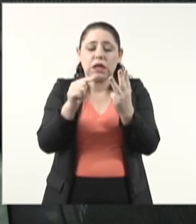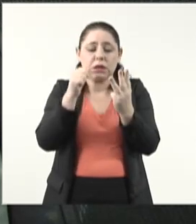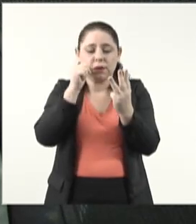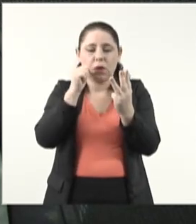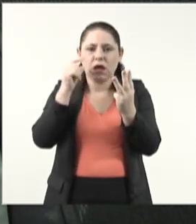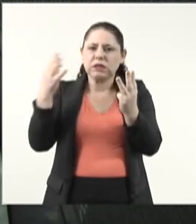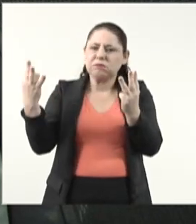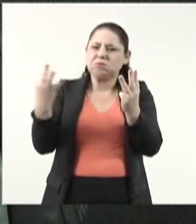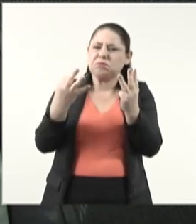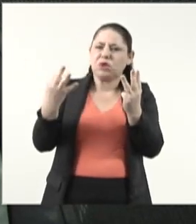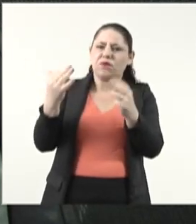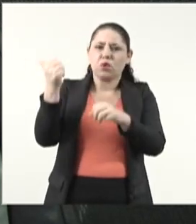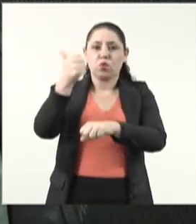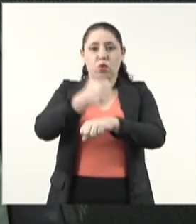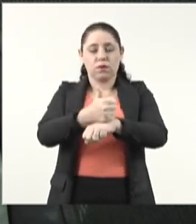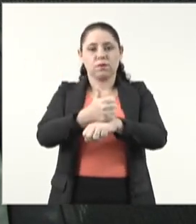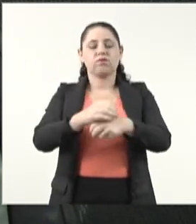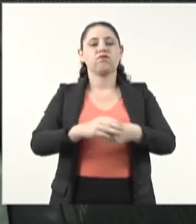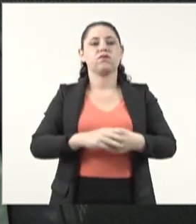de qualidade,